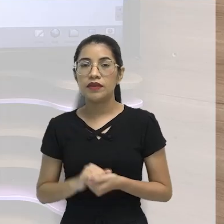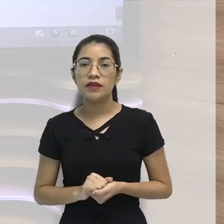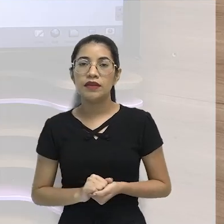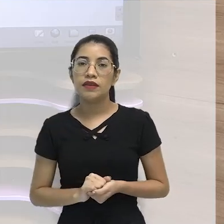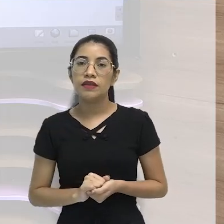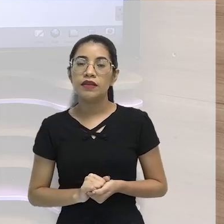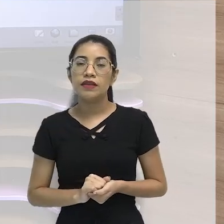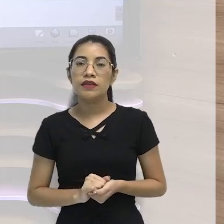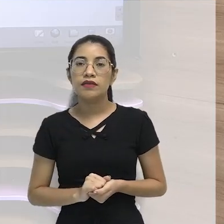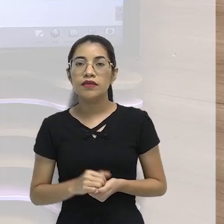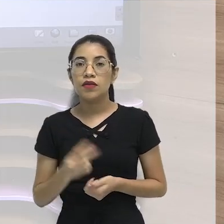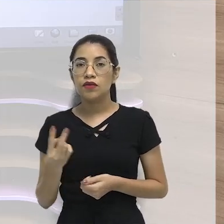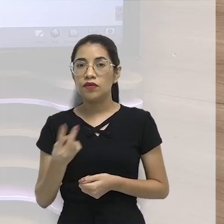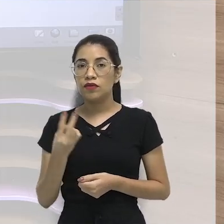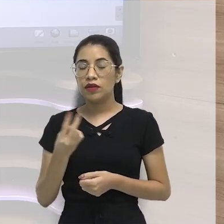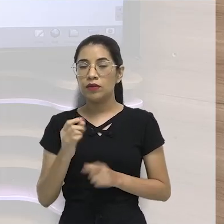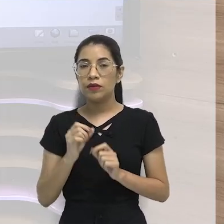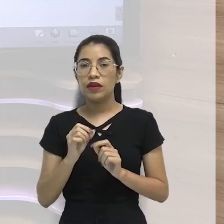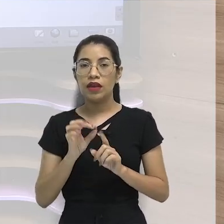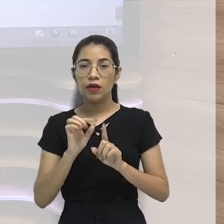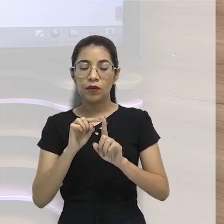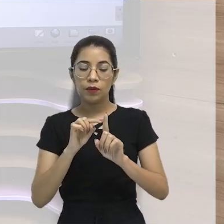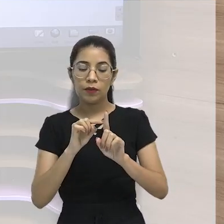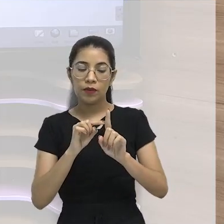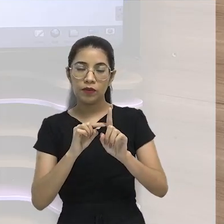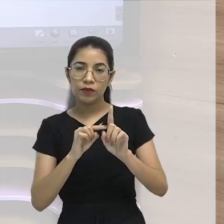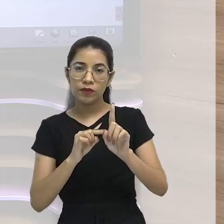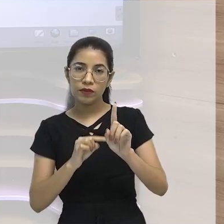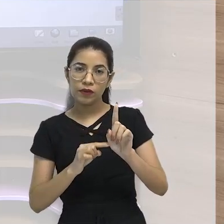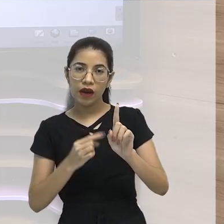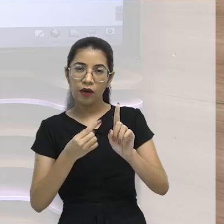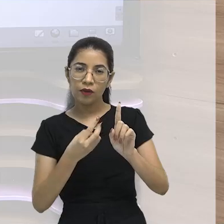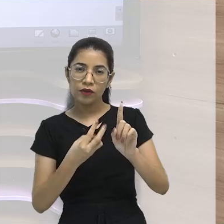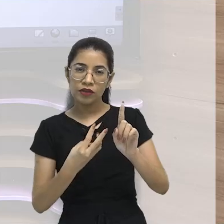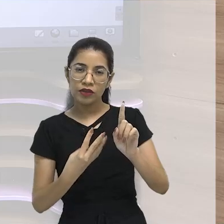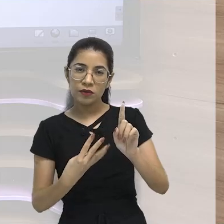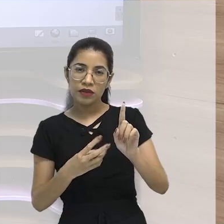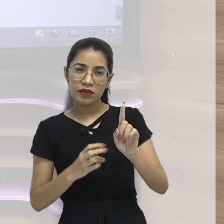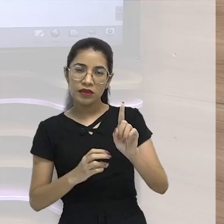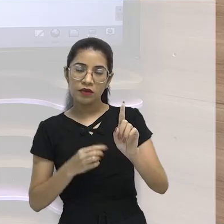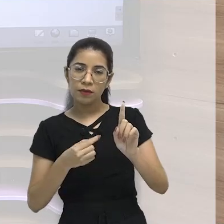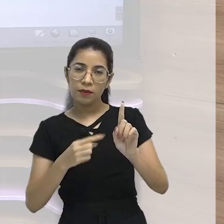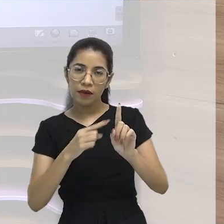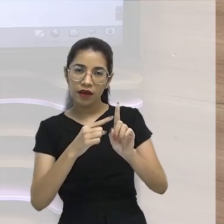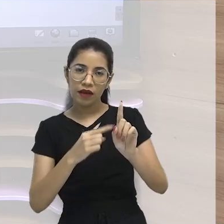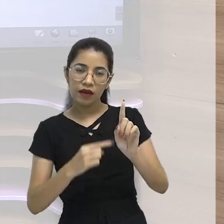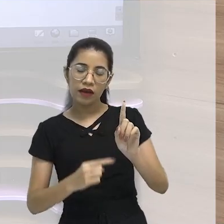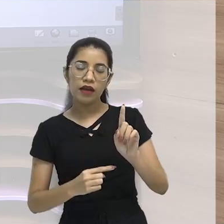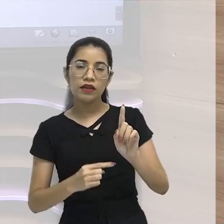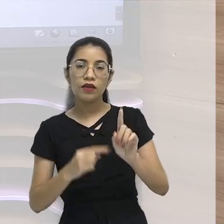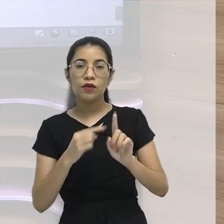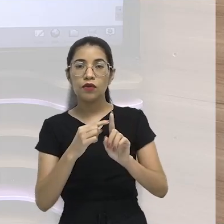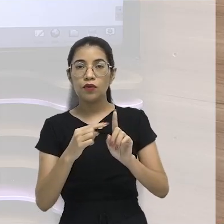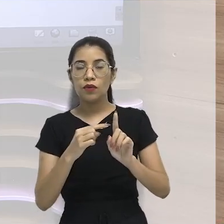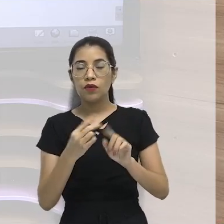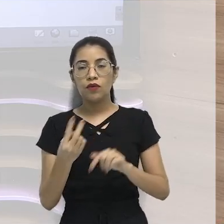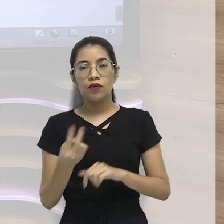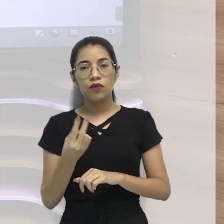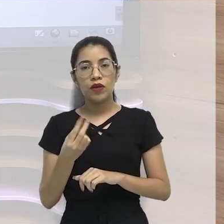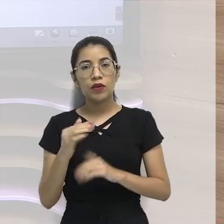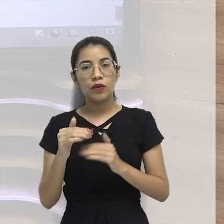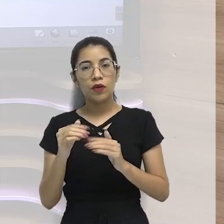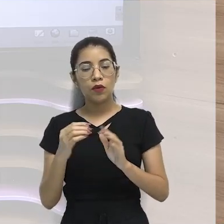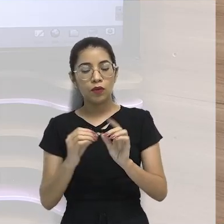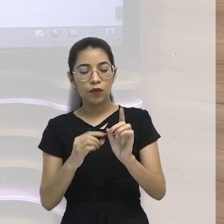nós temos os valores crescendo para baixo, tá? O último valor ele sempre será menor do que